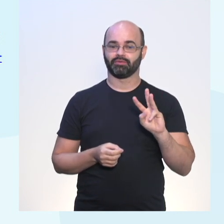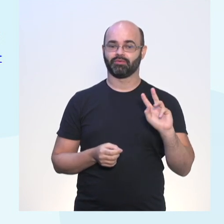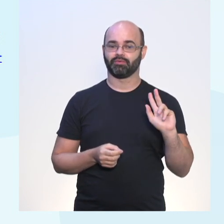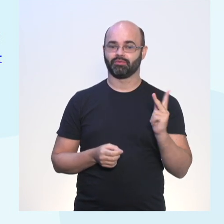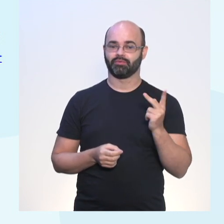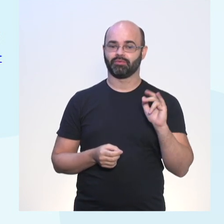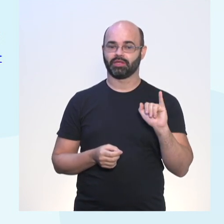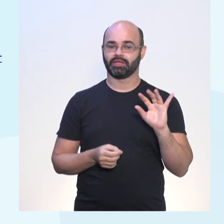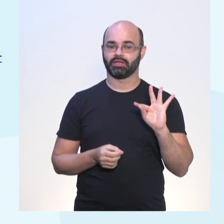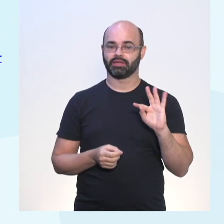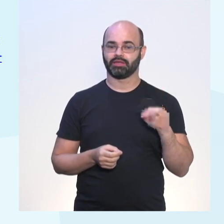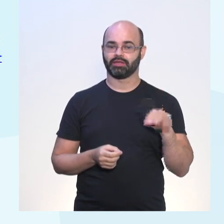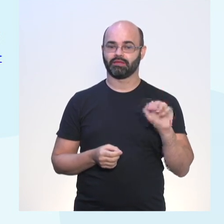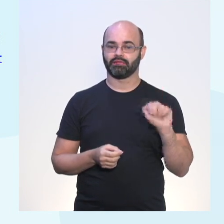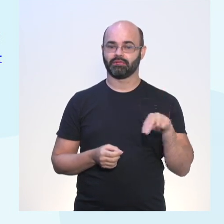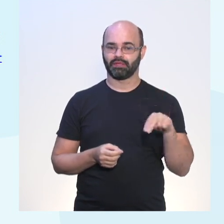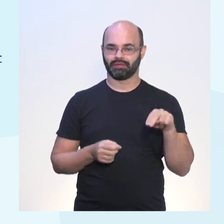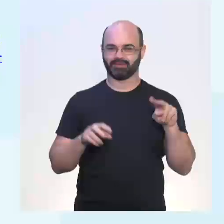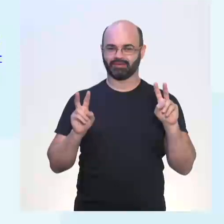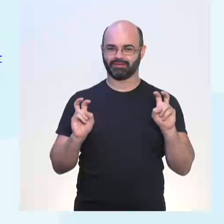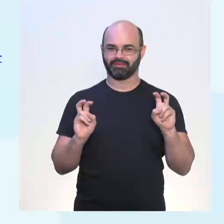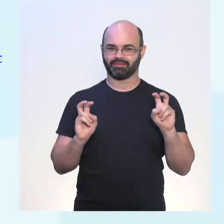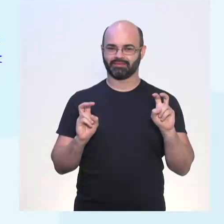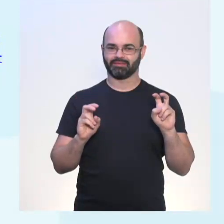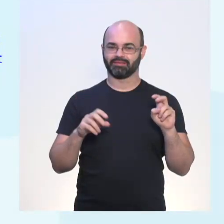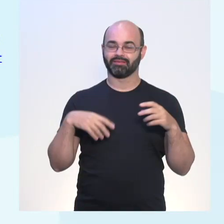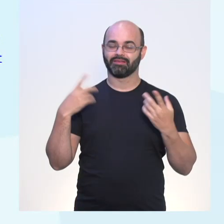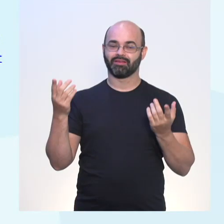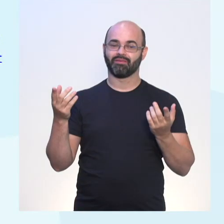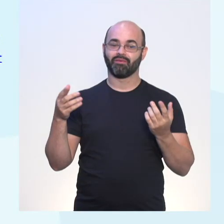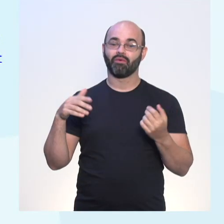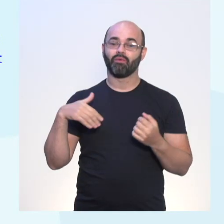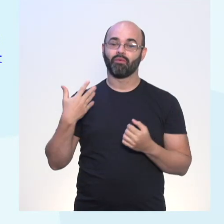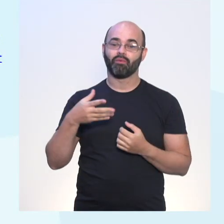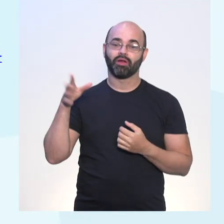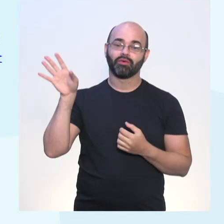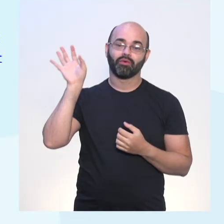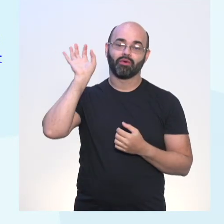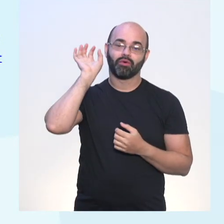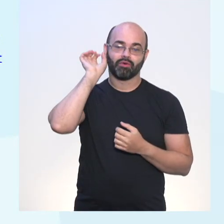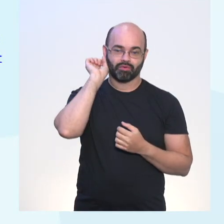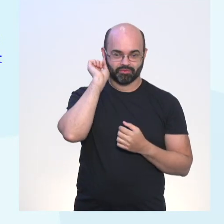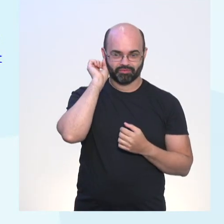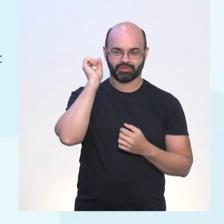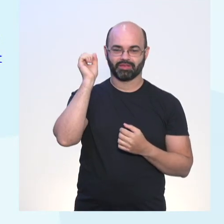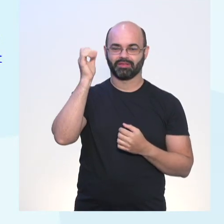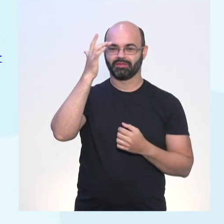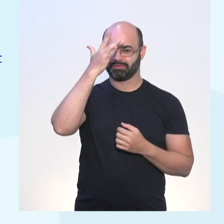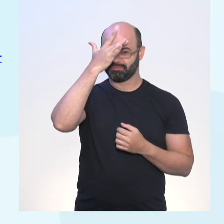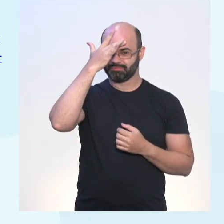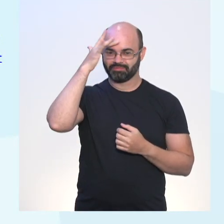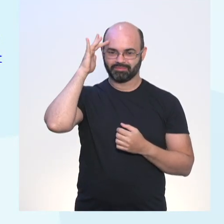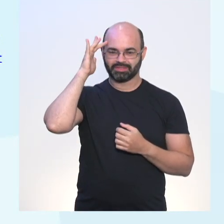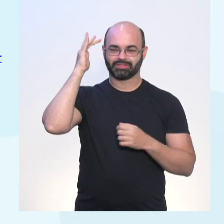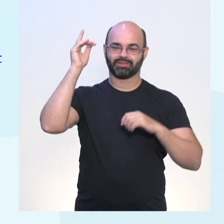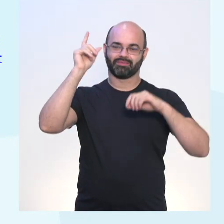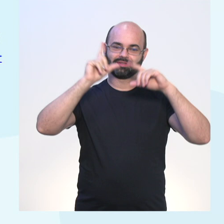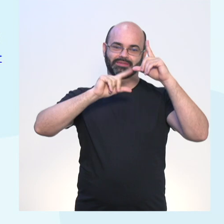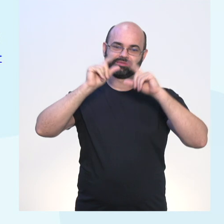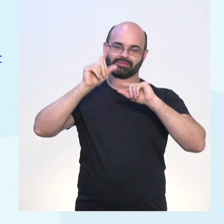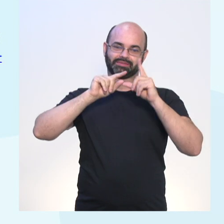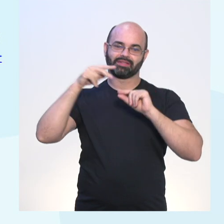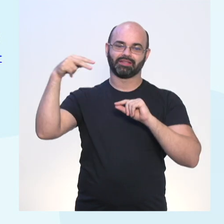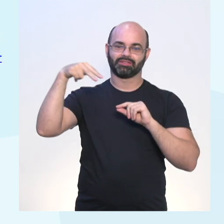que se chama Quando Ouvi o Astrônomo Erudito. Essa poesia é muito bela e